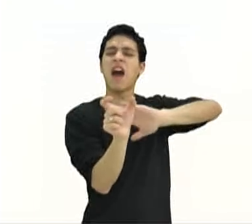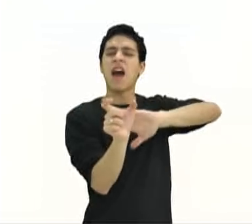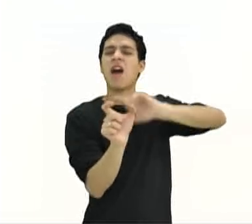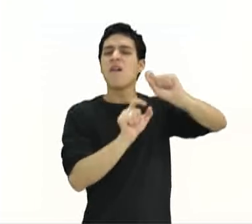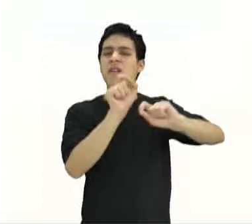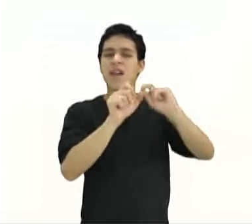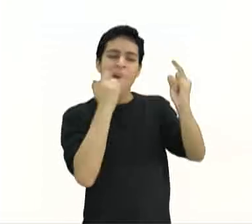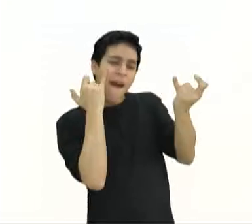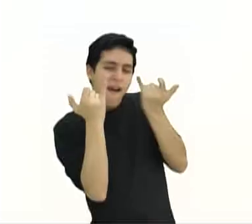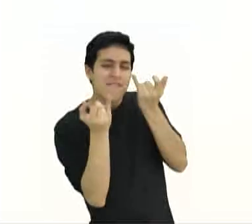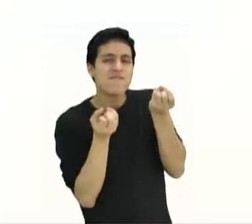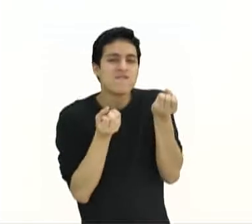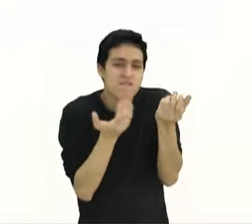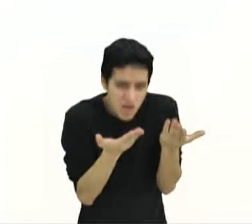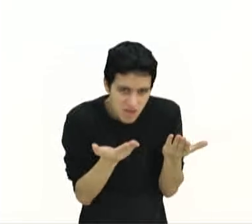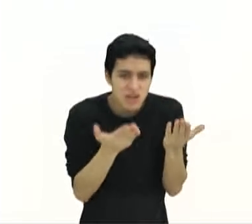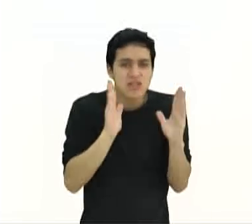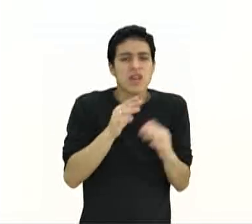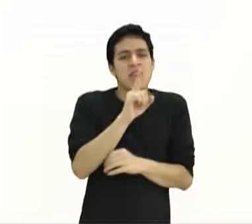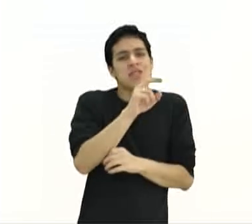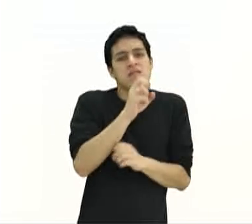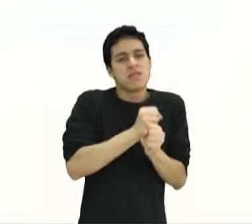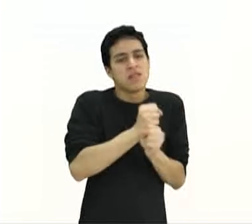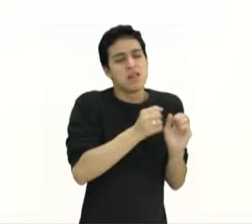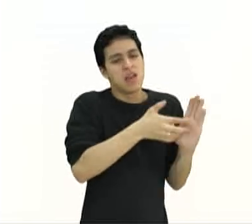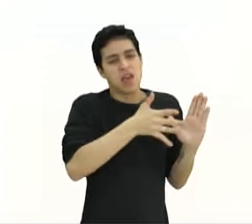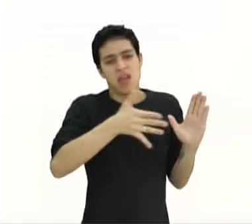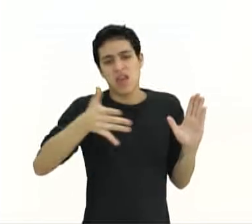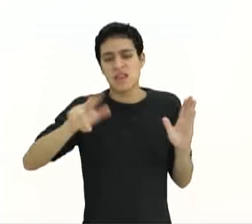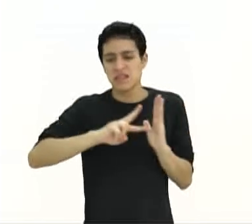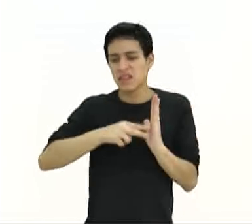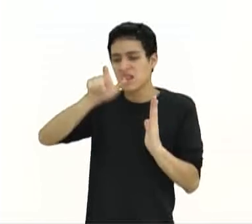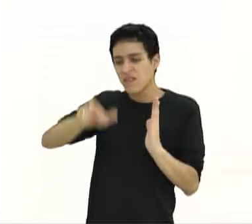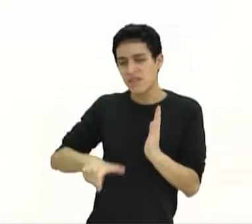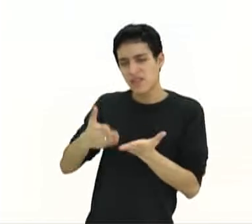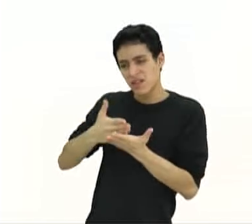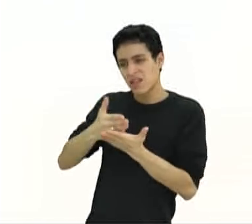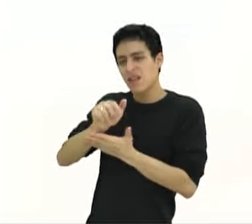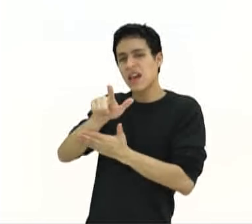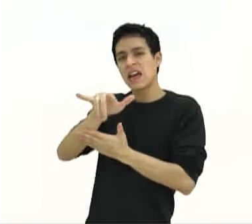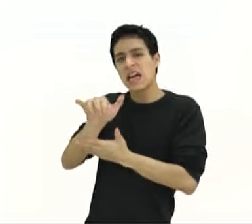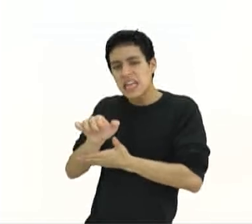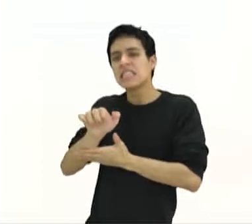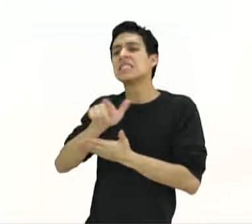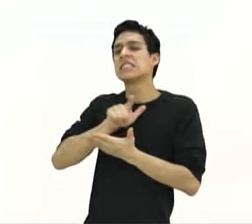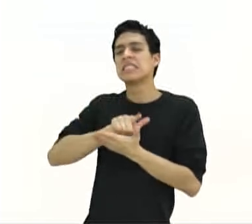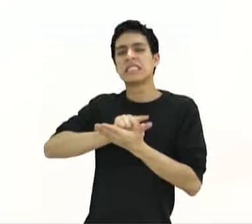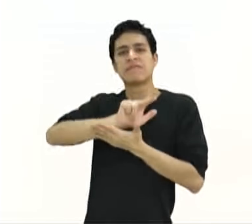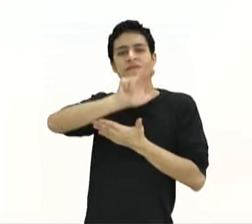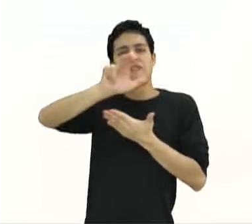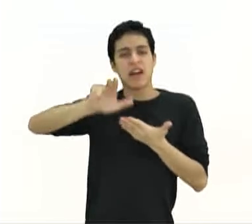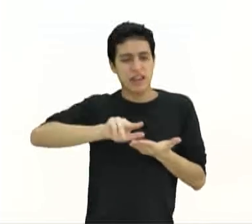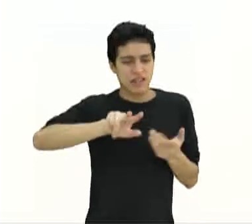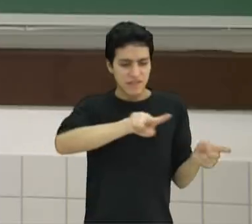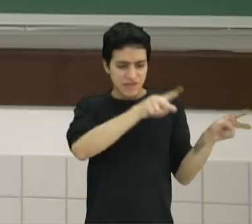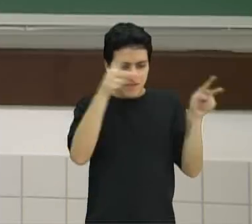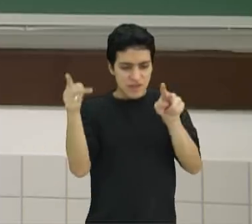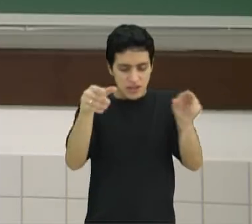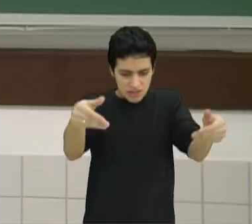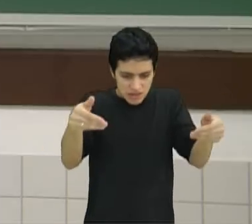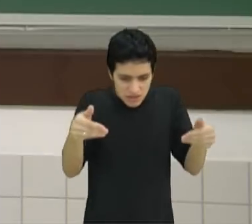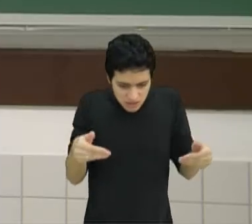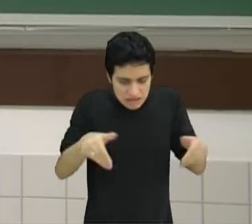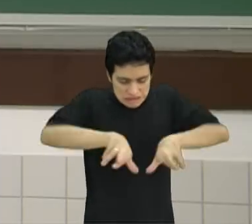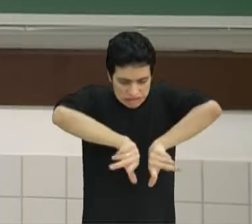a informação de que, durante os 150 anos, a Alice no País das Maravilhas teve várias versões.